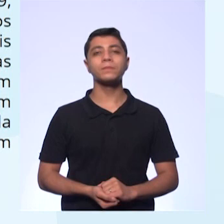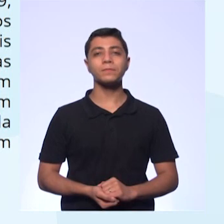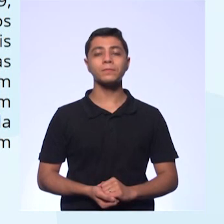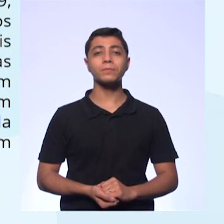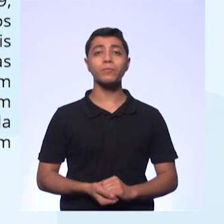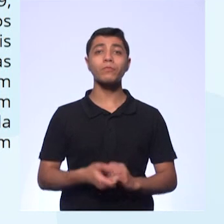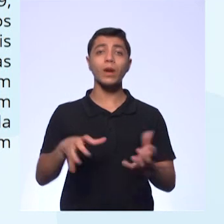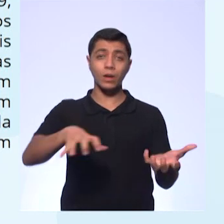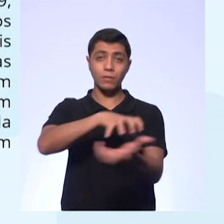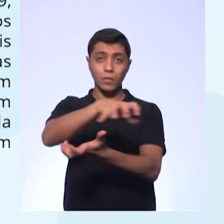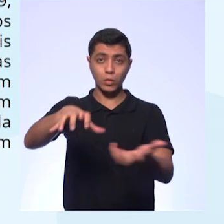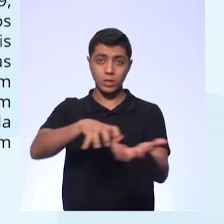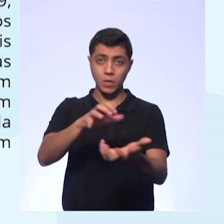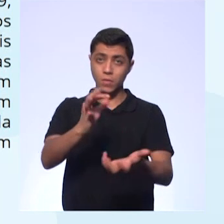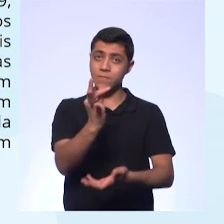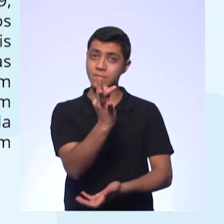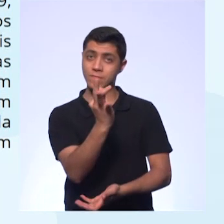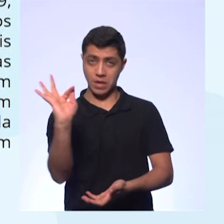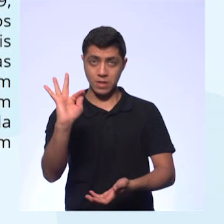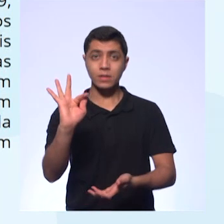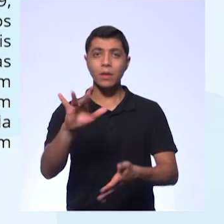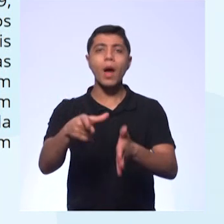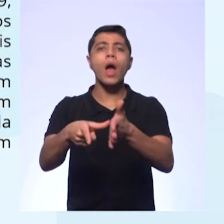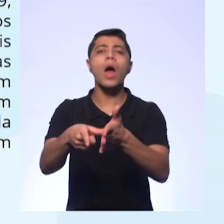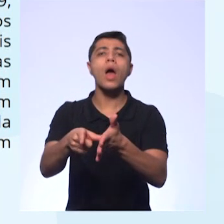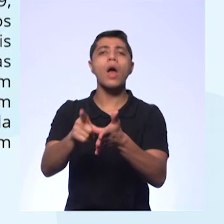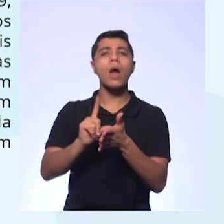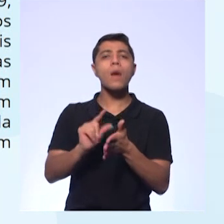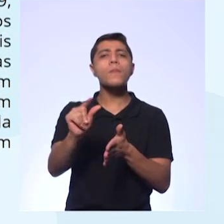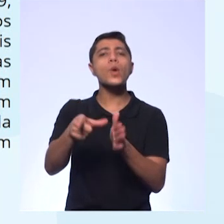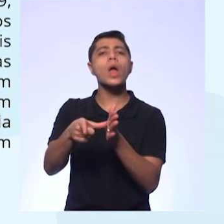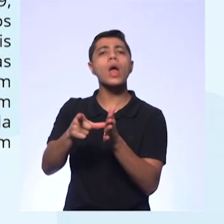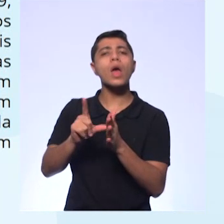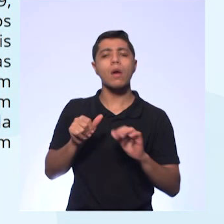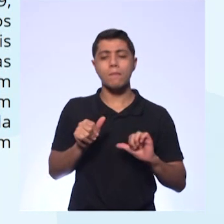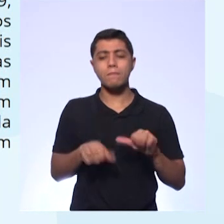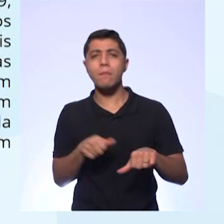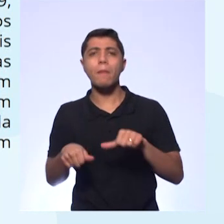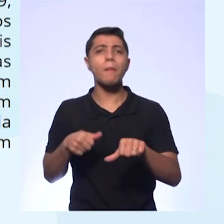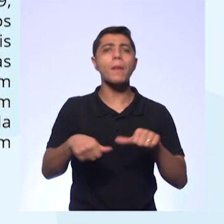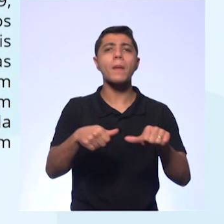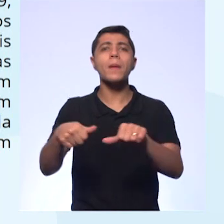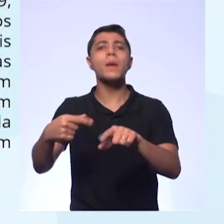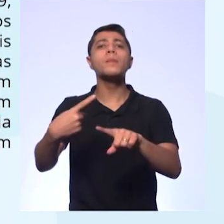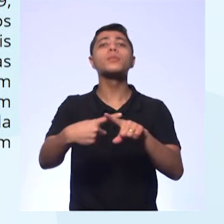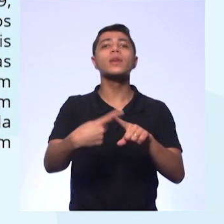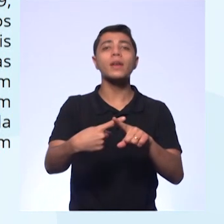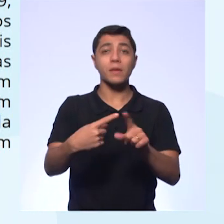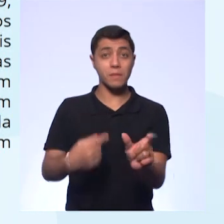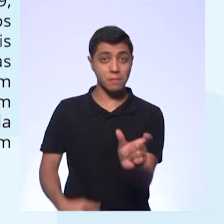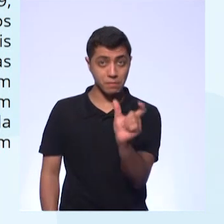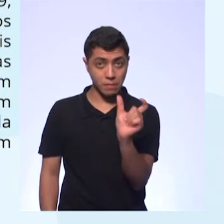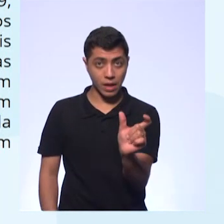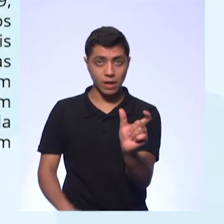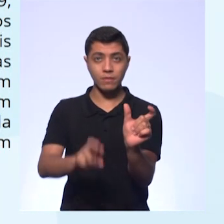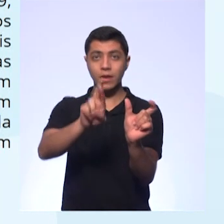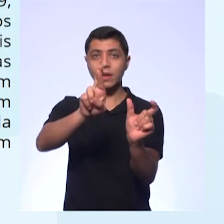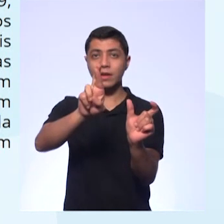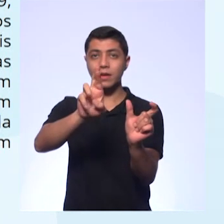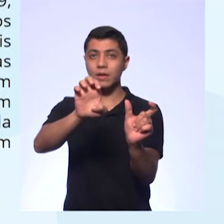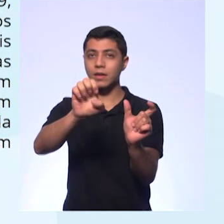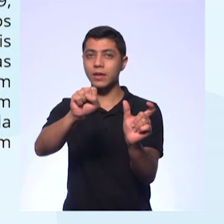antecederam a Revolução Francesa podem ser exemplificadas pela mudança de significado da palavra